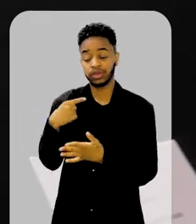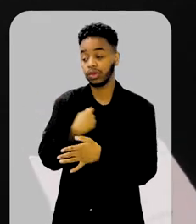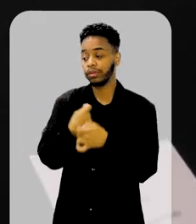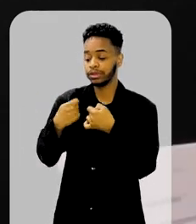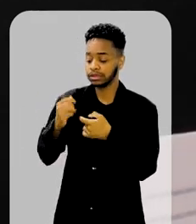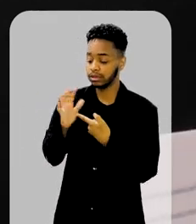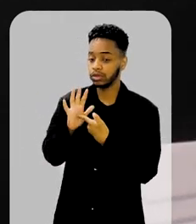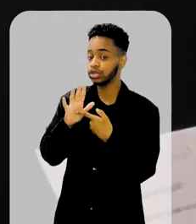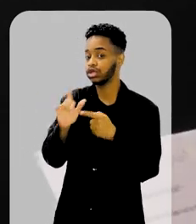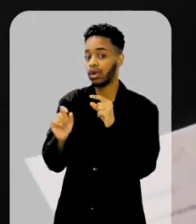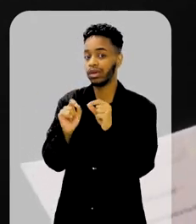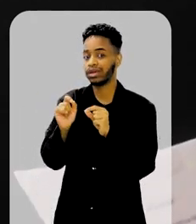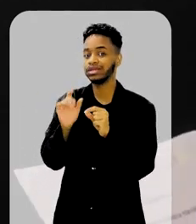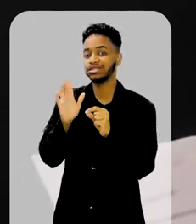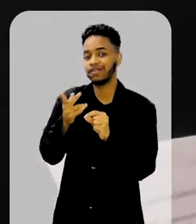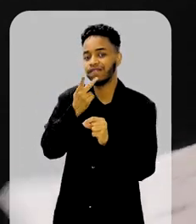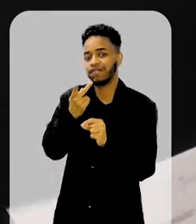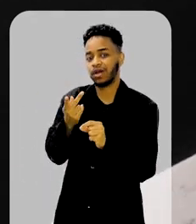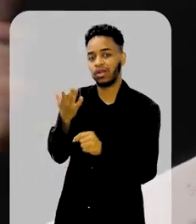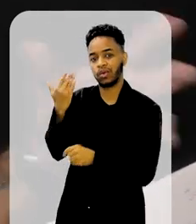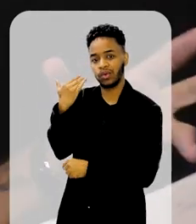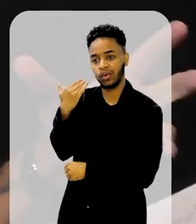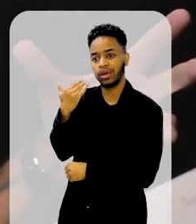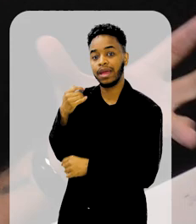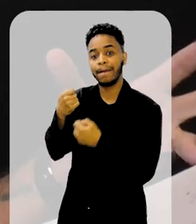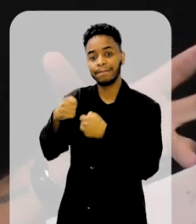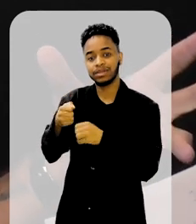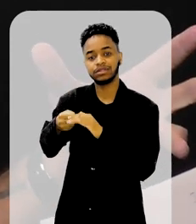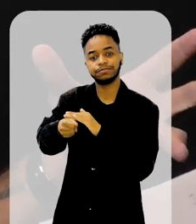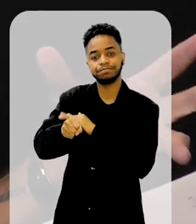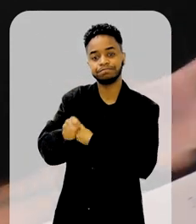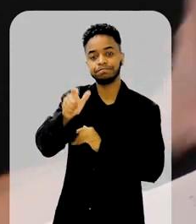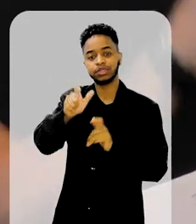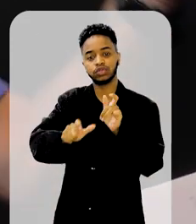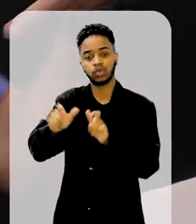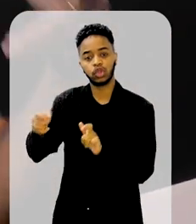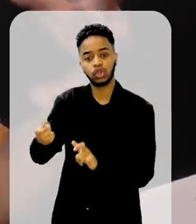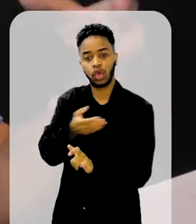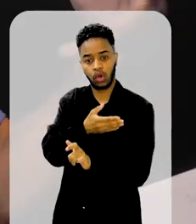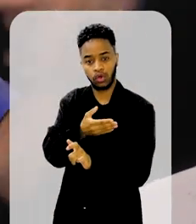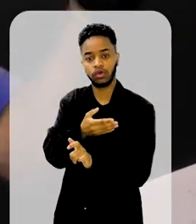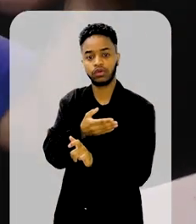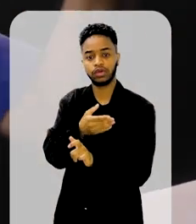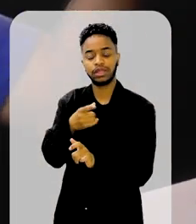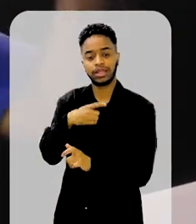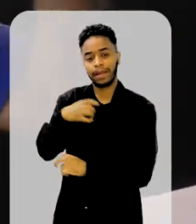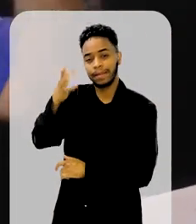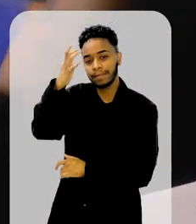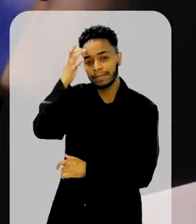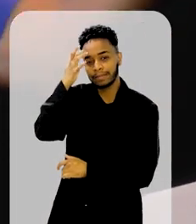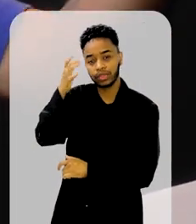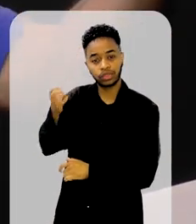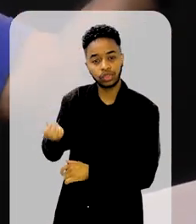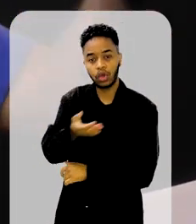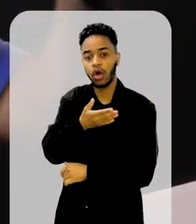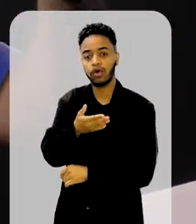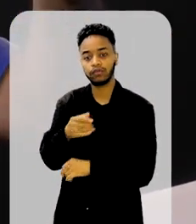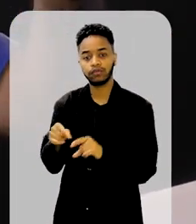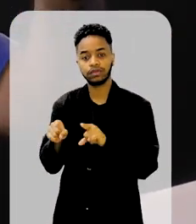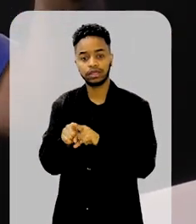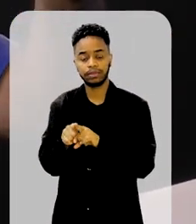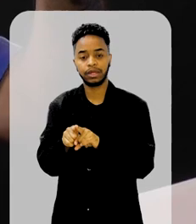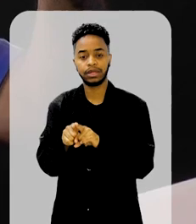e aí a gente tem que reforçar aquilo que a gente falou aqui a gente tem que trazer mais eh pessoas novas novas na mentalidade